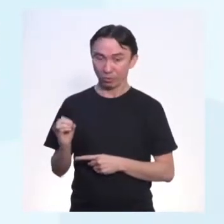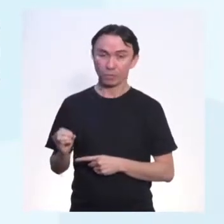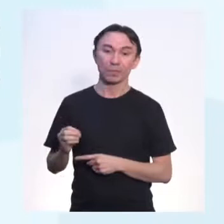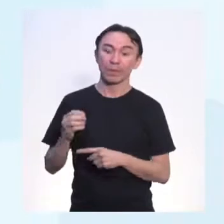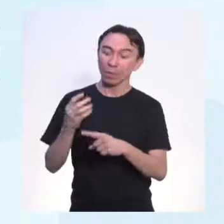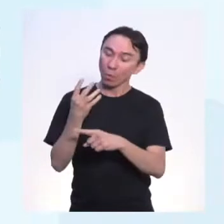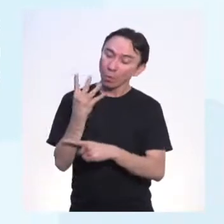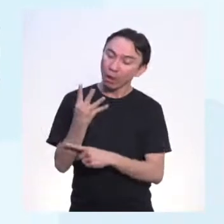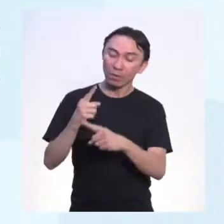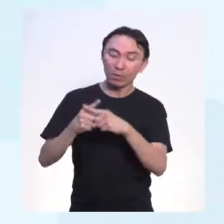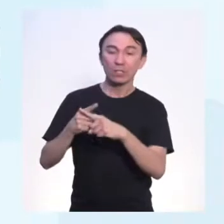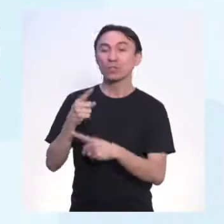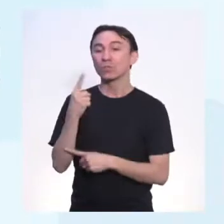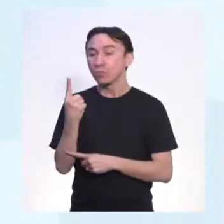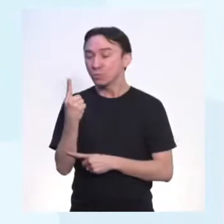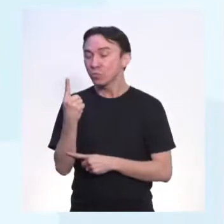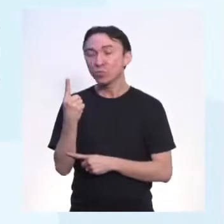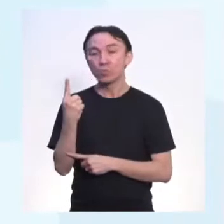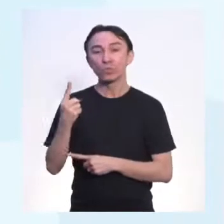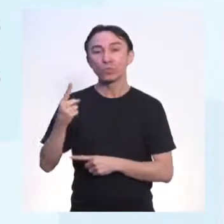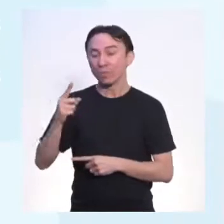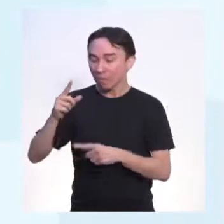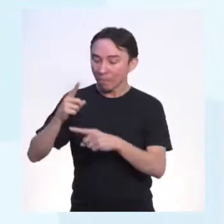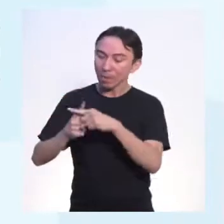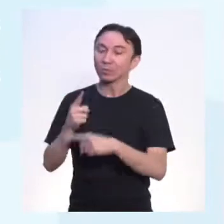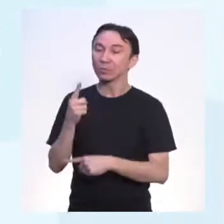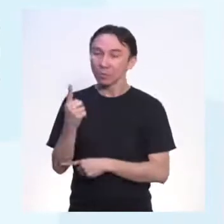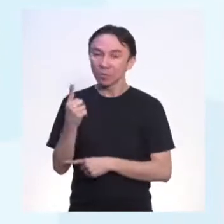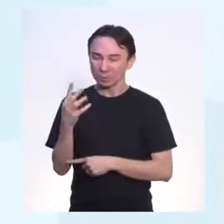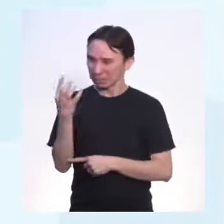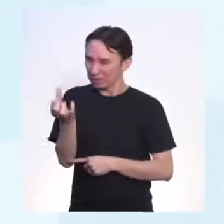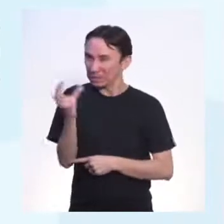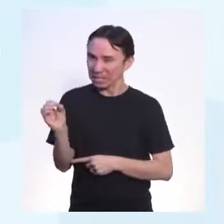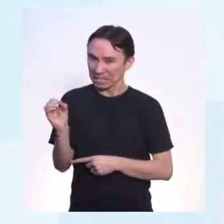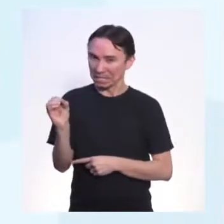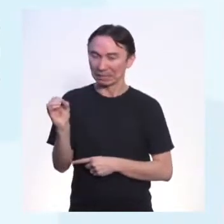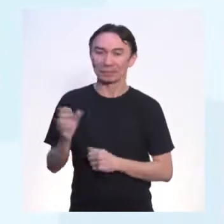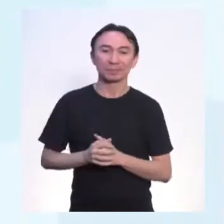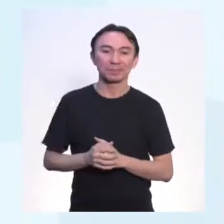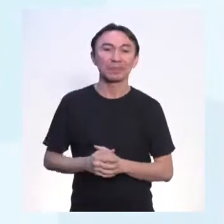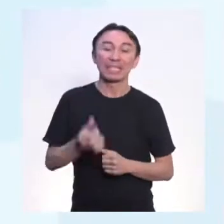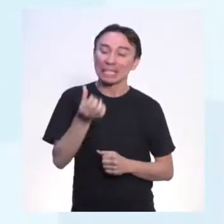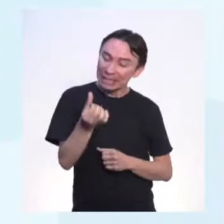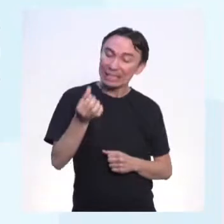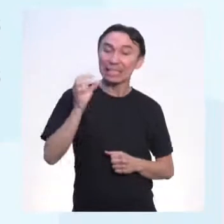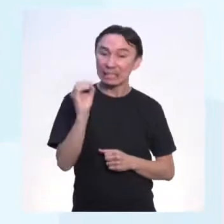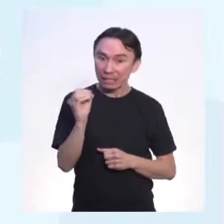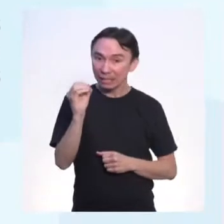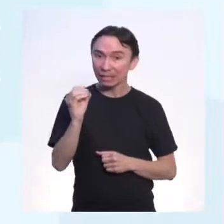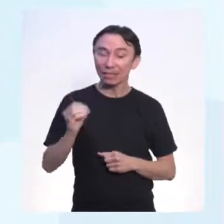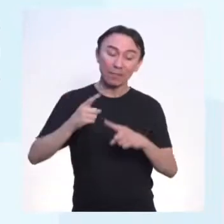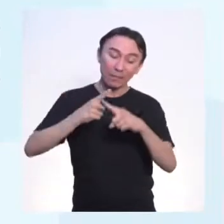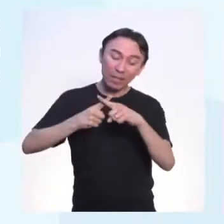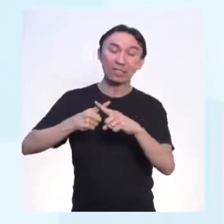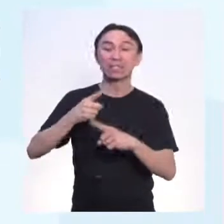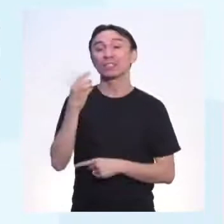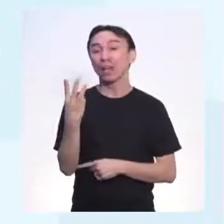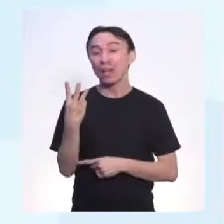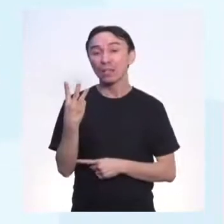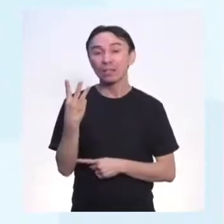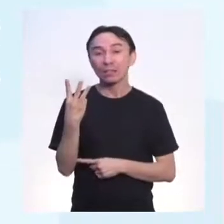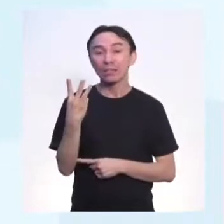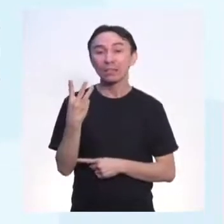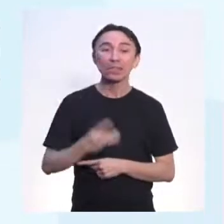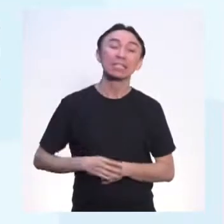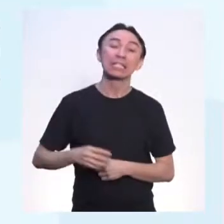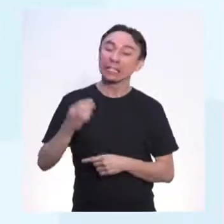1, 4, mais 2, 6. Então, temos 60. E 60 vezes 3. 3